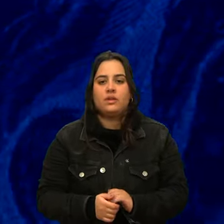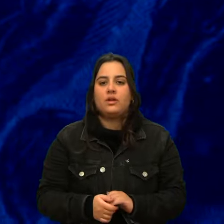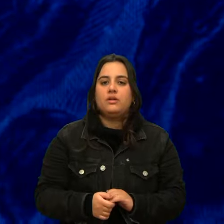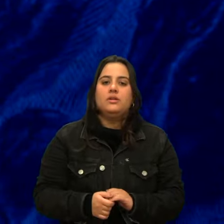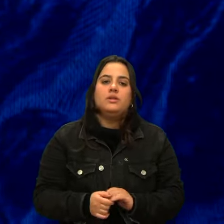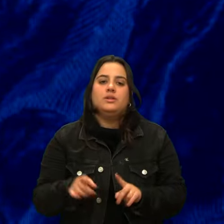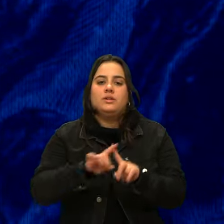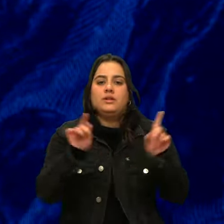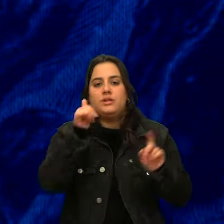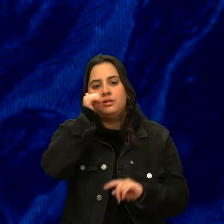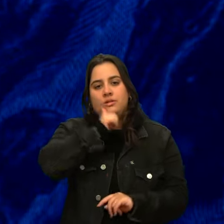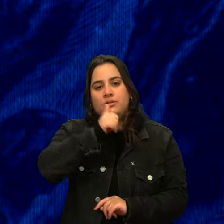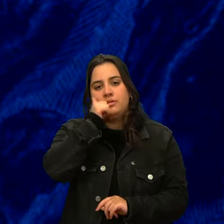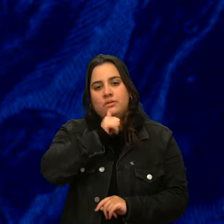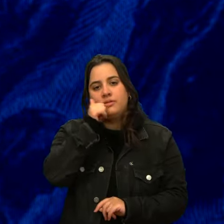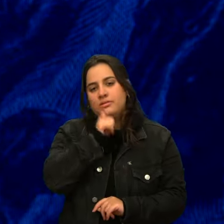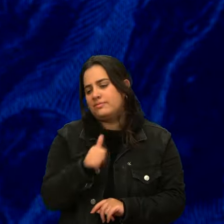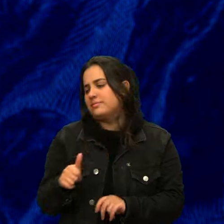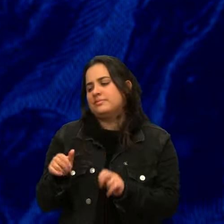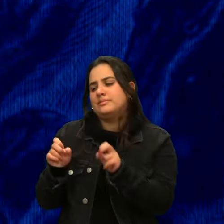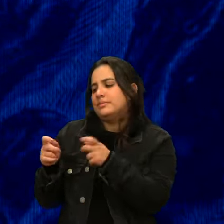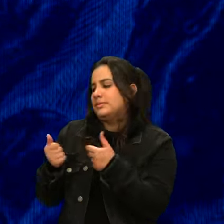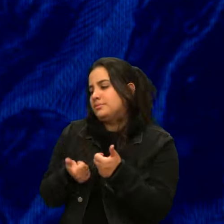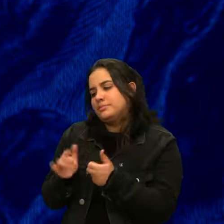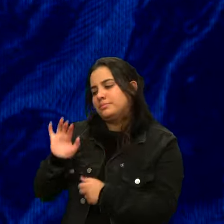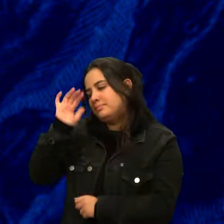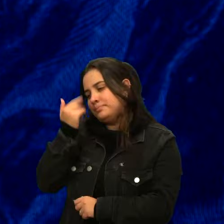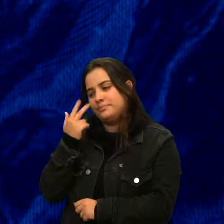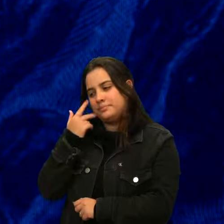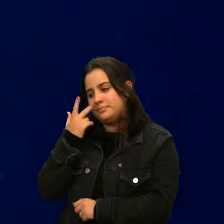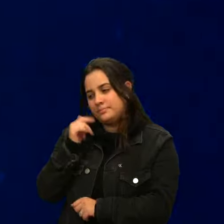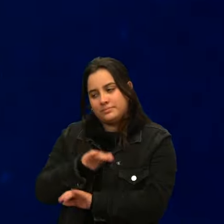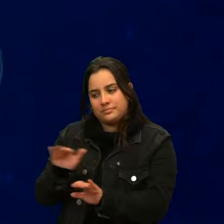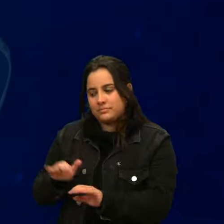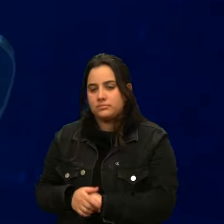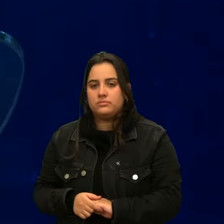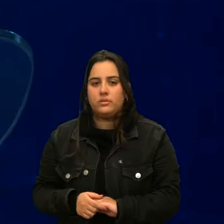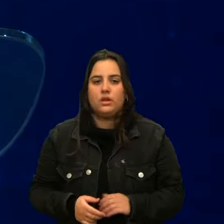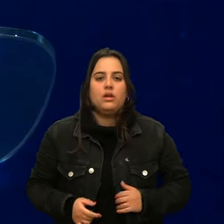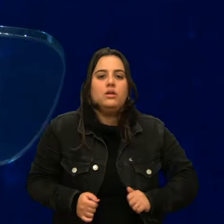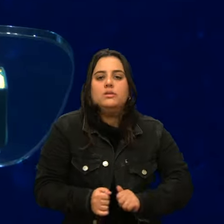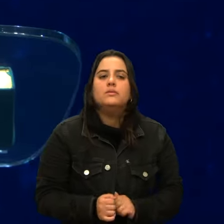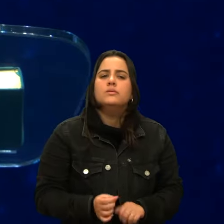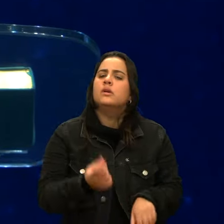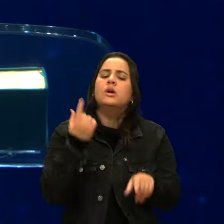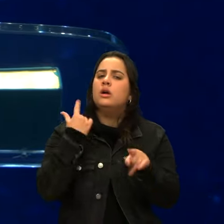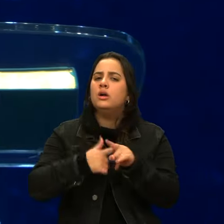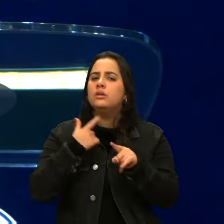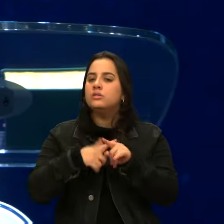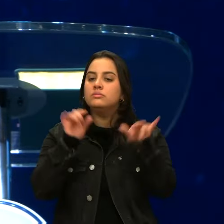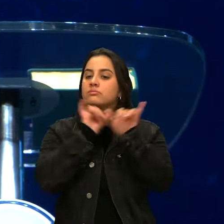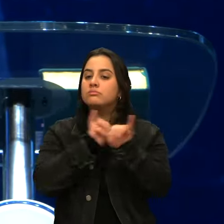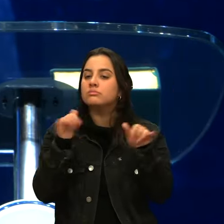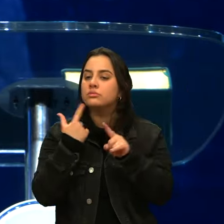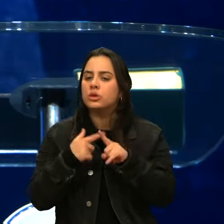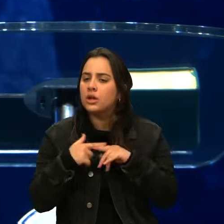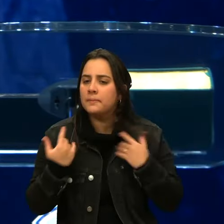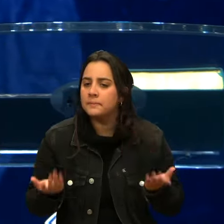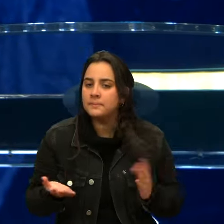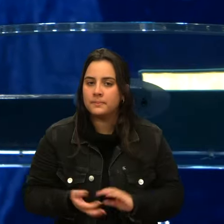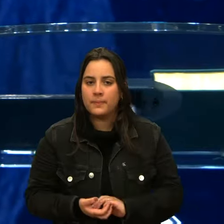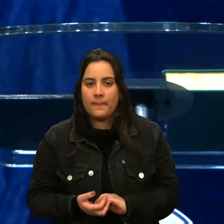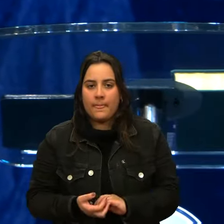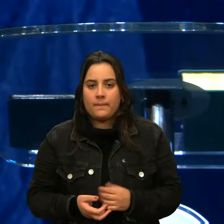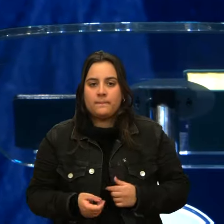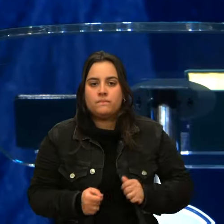já da loja lá da casa falou, tudo bem, acontece. Por que eu estou contando isso para vocês? Porque quando a